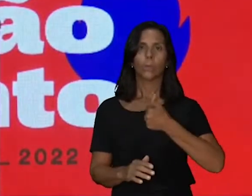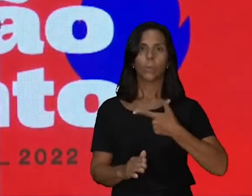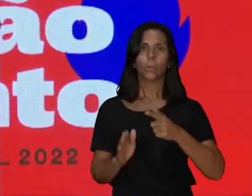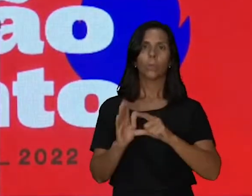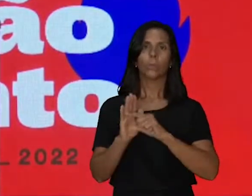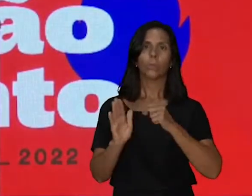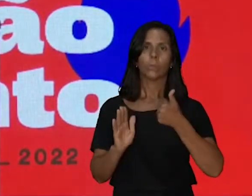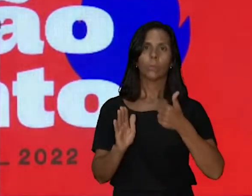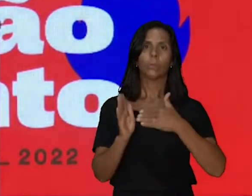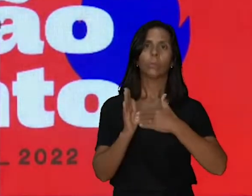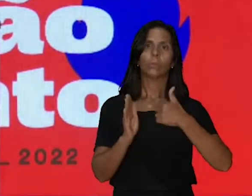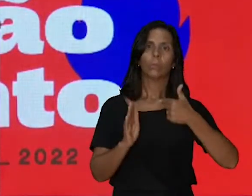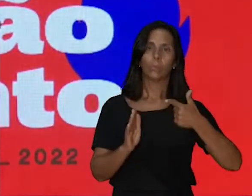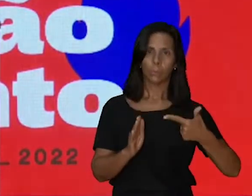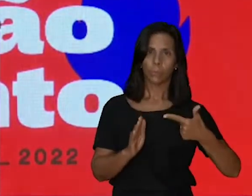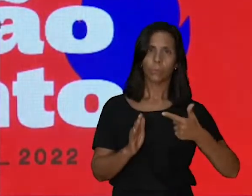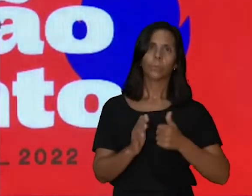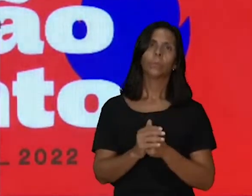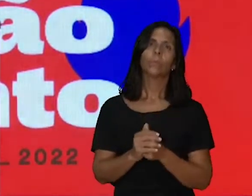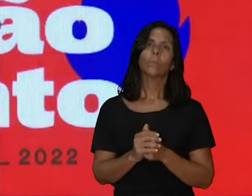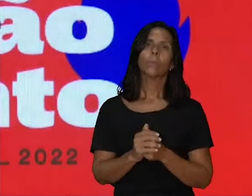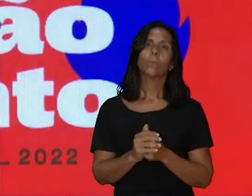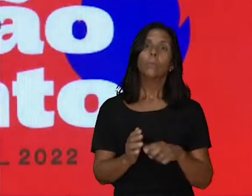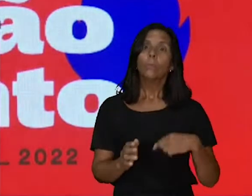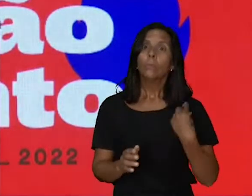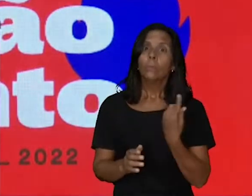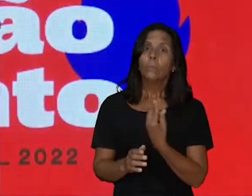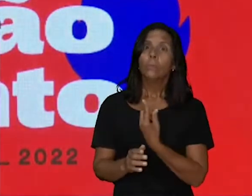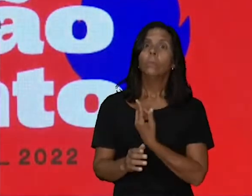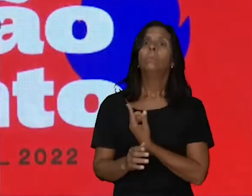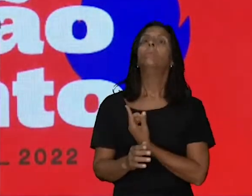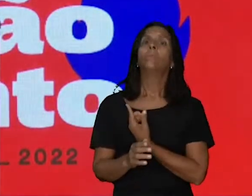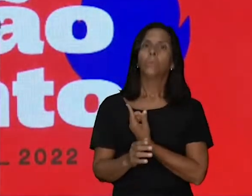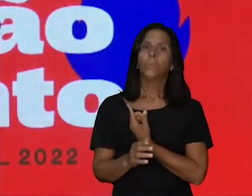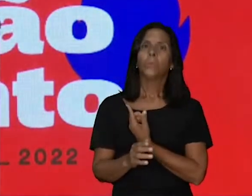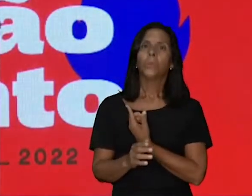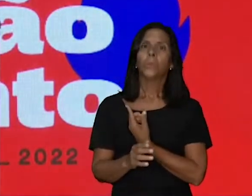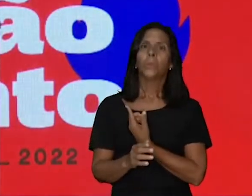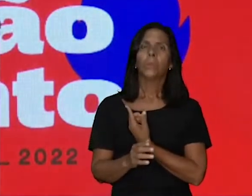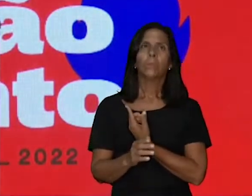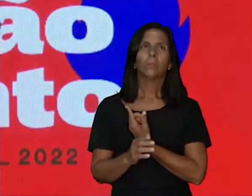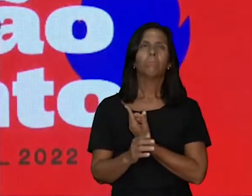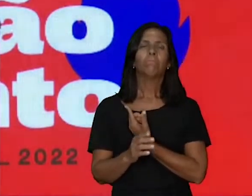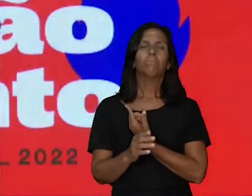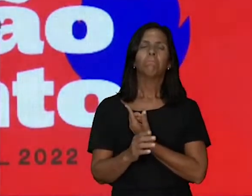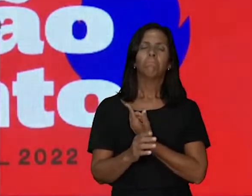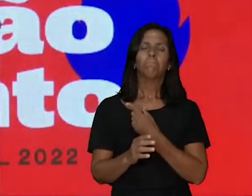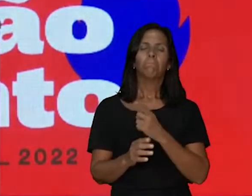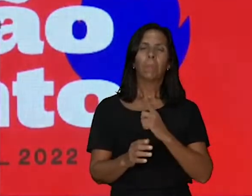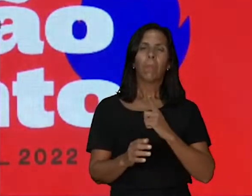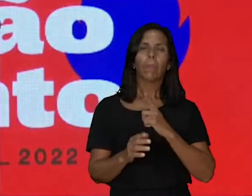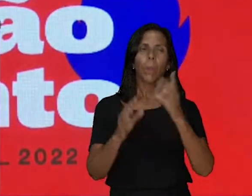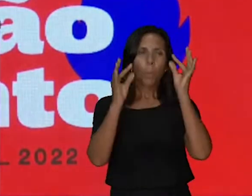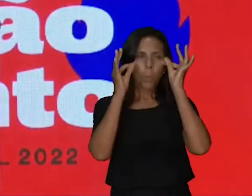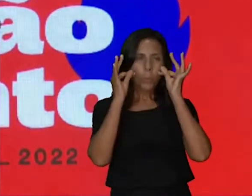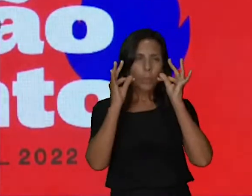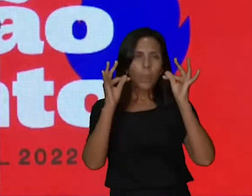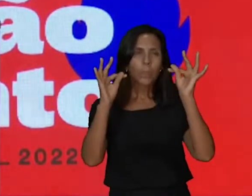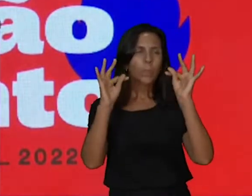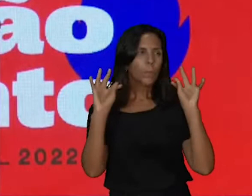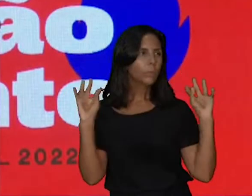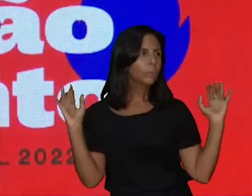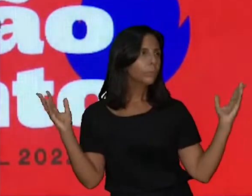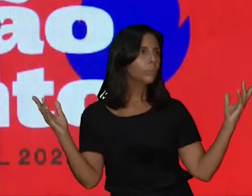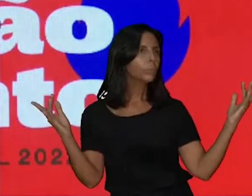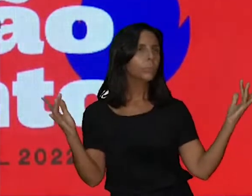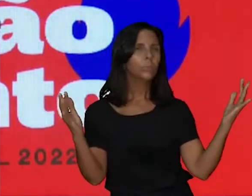portanto nós, uma vez que estamos rodeados por tão grande nuvem de testemunhas, livremo-nos de tudo que